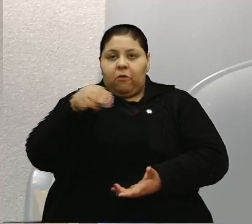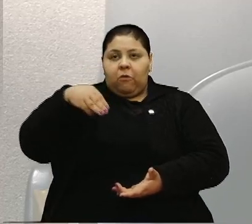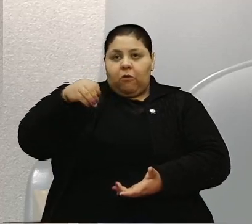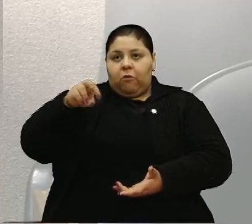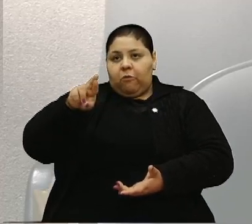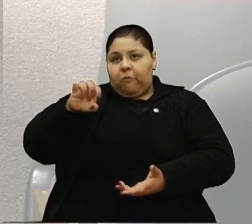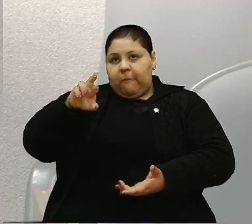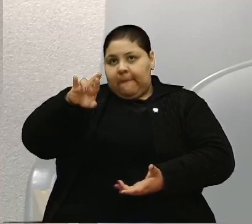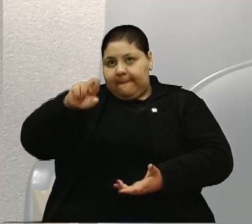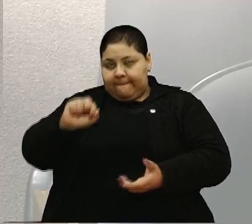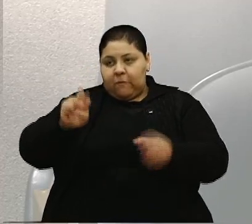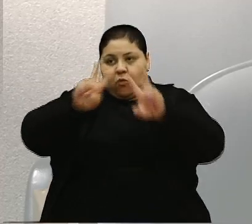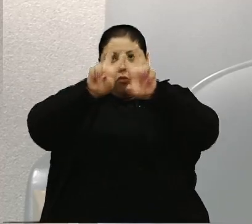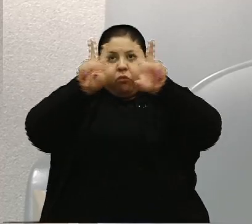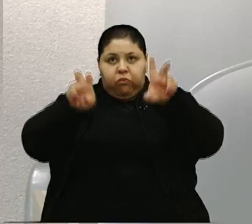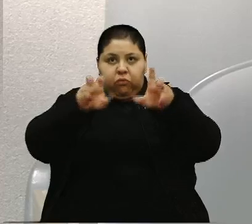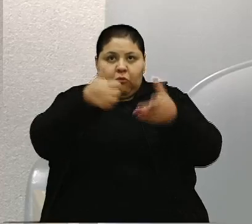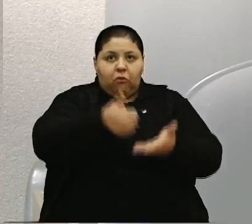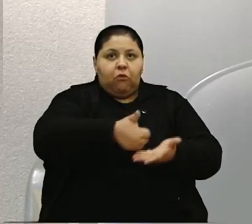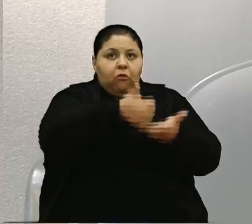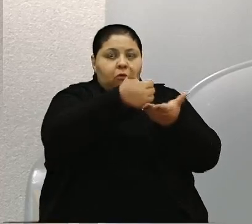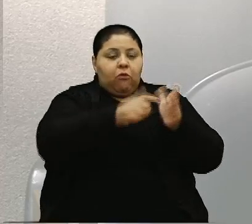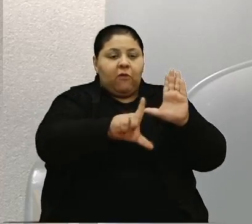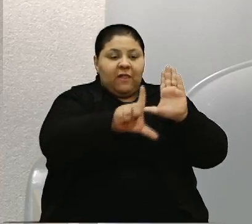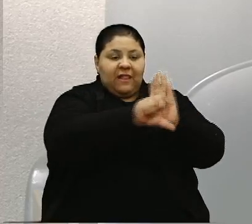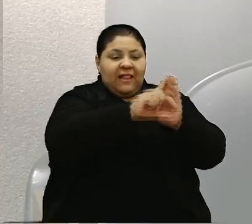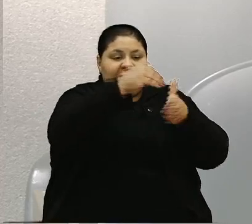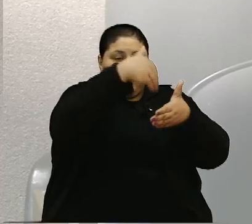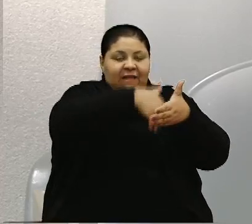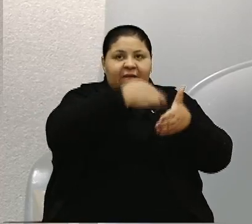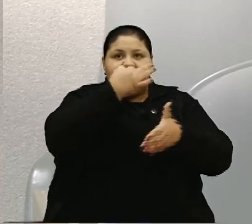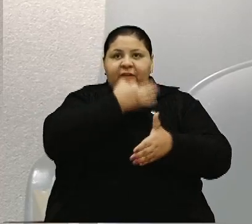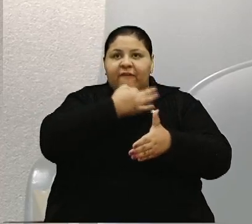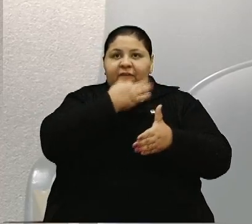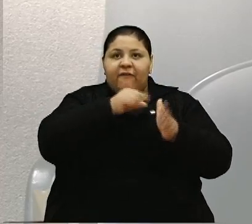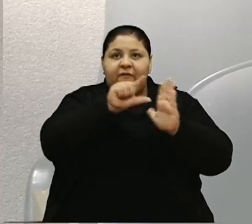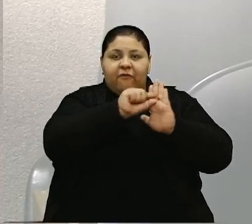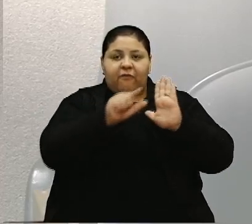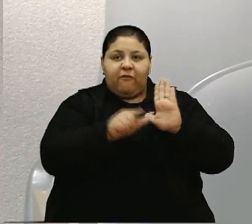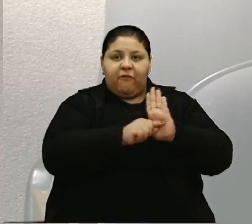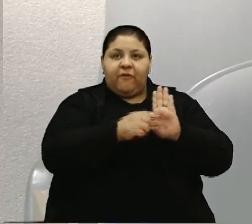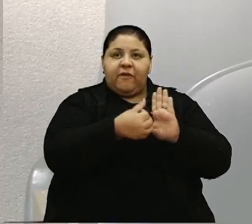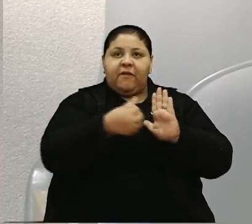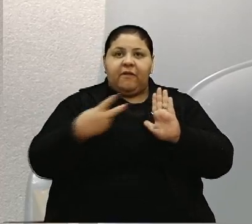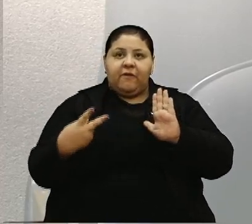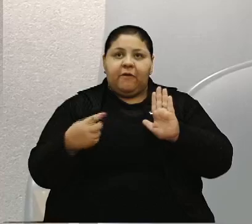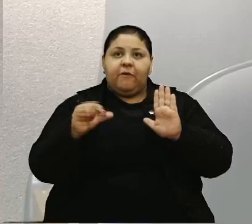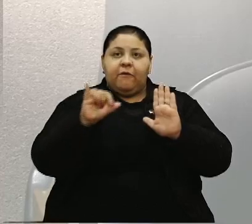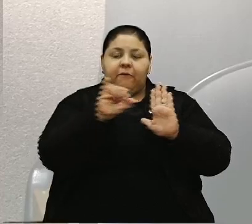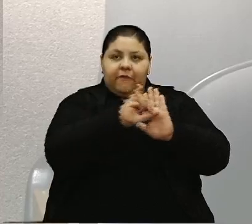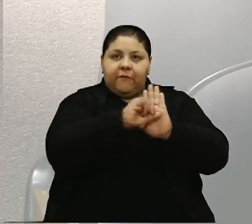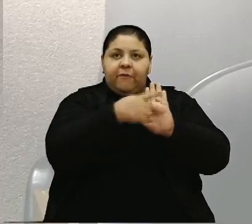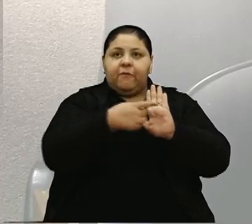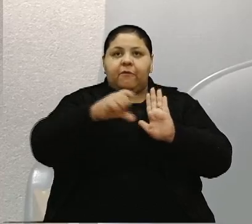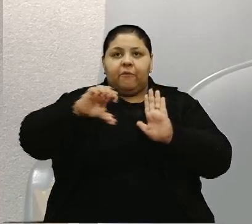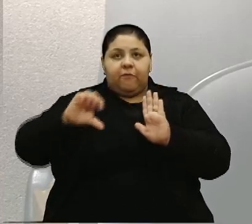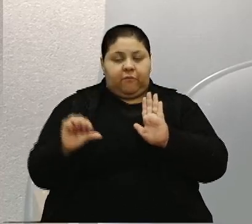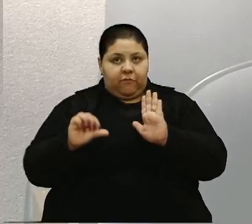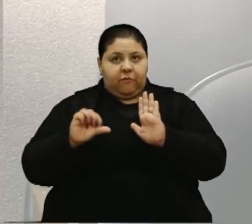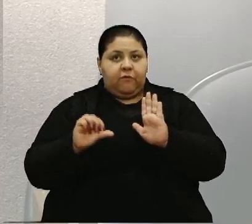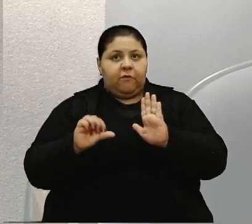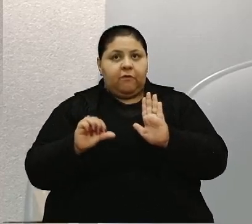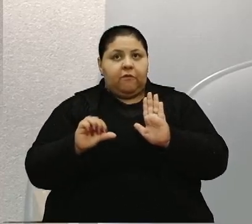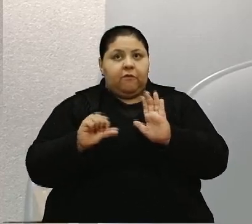matéria encontra previsão na Lei Orgânica Municipal, artigo 62, inciso 19, que dispõe ser de